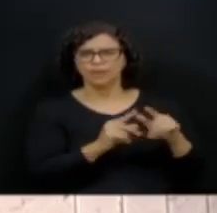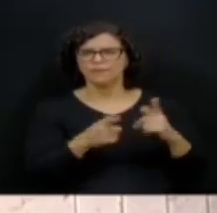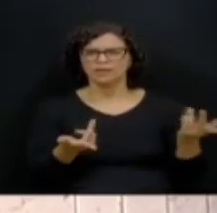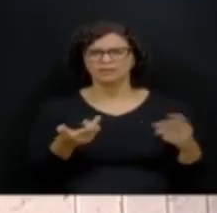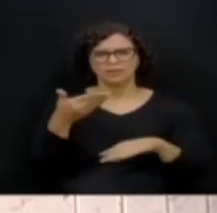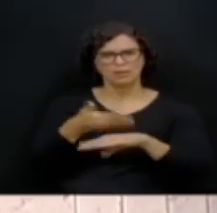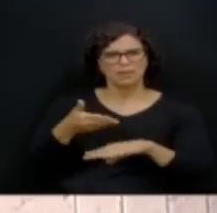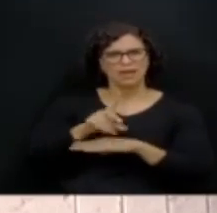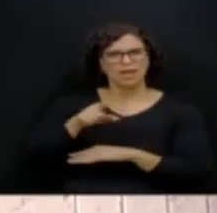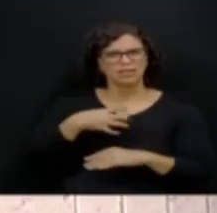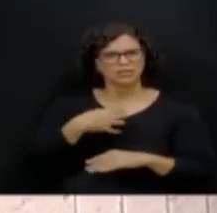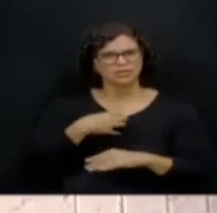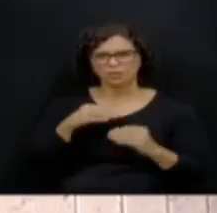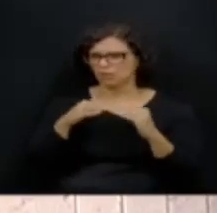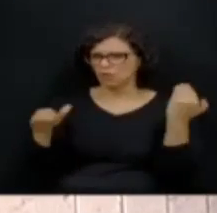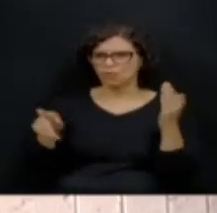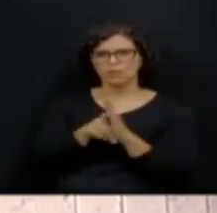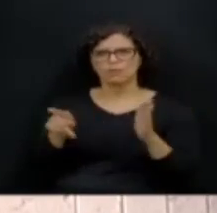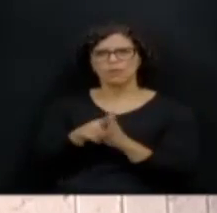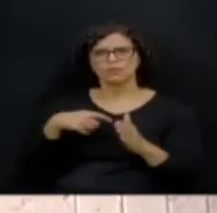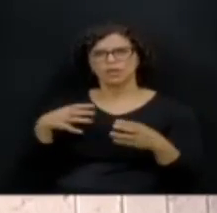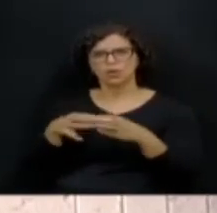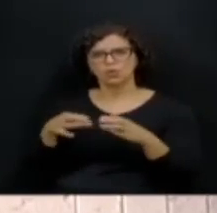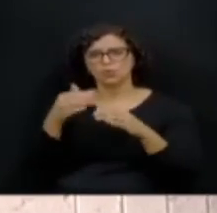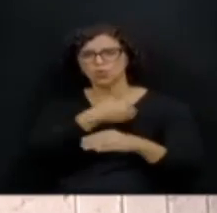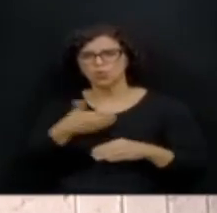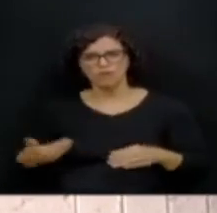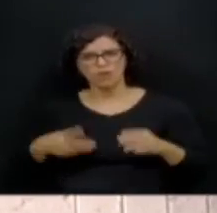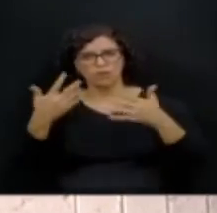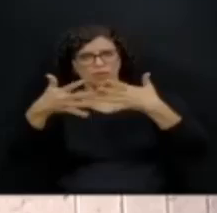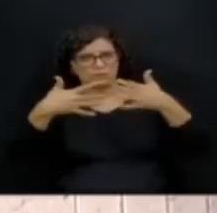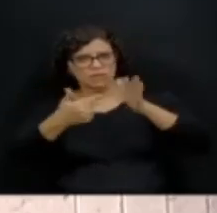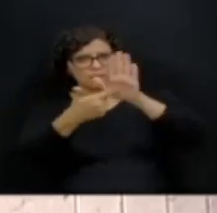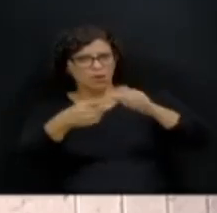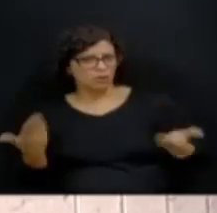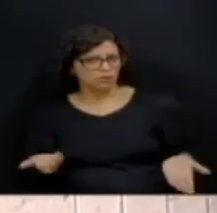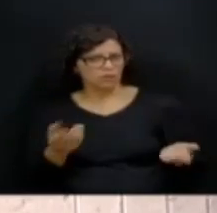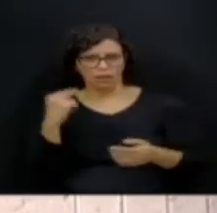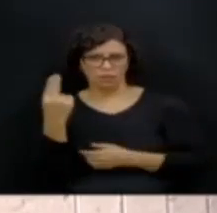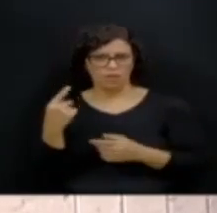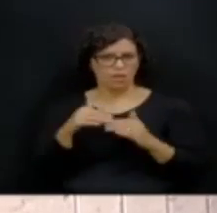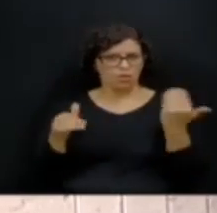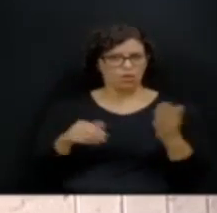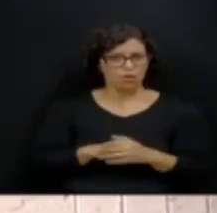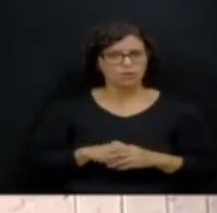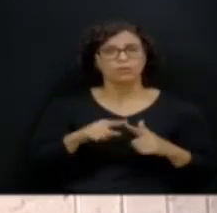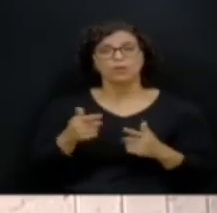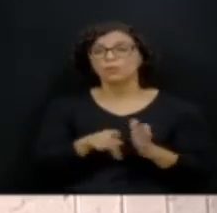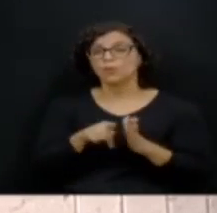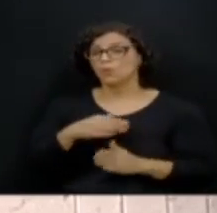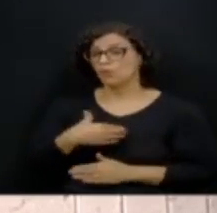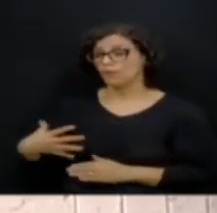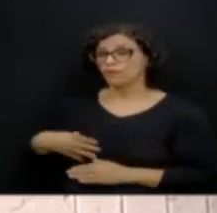Mas é uma prática que não condiz com o governo da compliance, não condiz com o governo da transparência, ou pelo menos não é o que o governador